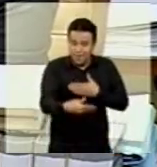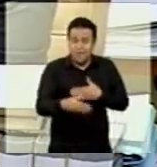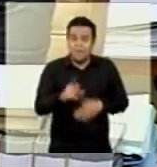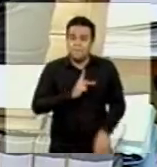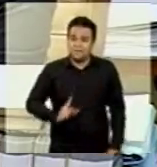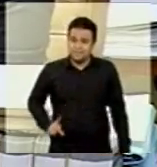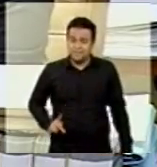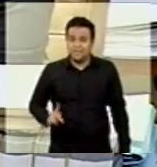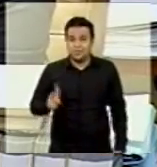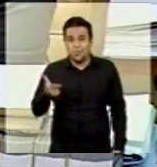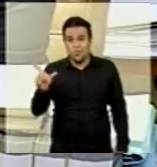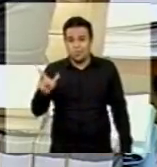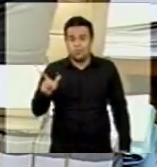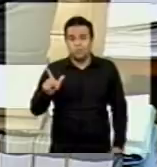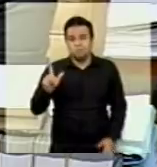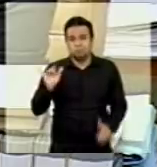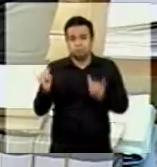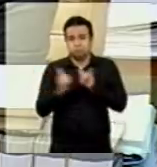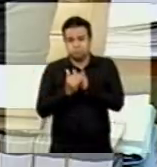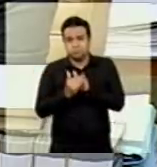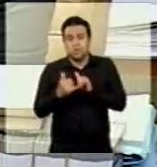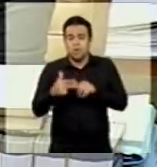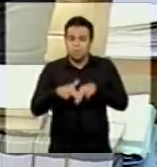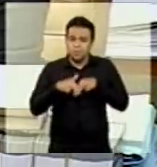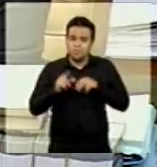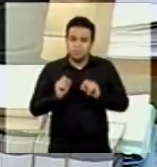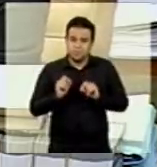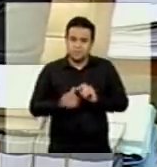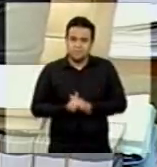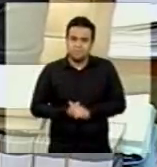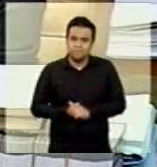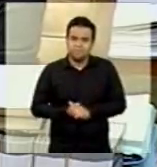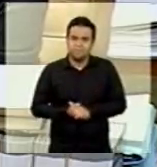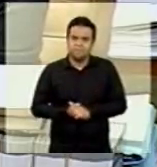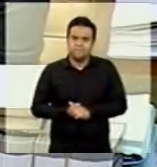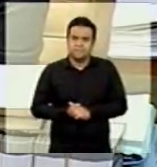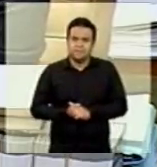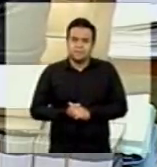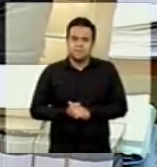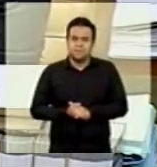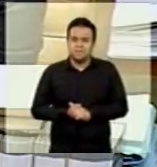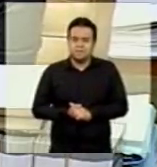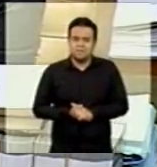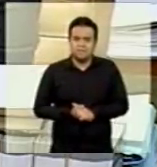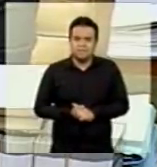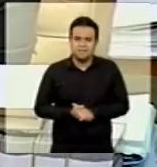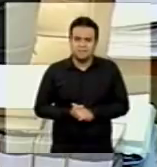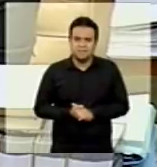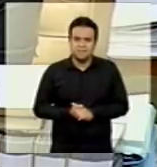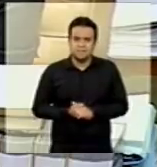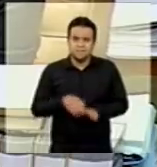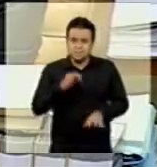Gerald Ford perdoou-o. E só por isso é que se lhe extinguiu a punibilidade. Caso contrário, teria